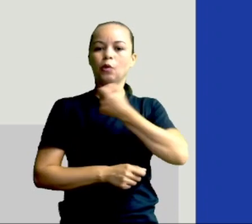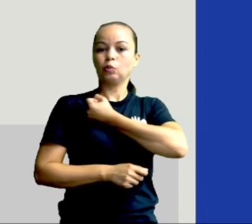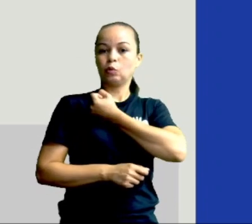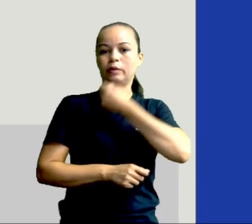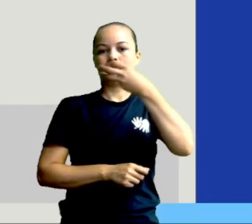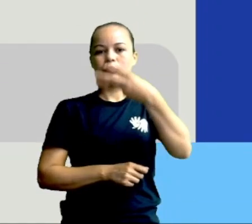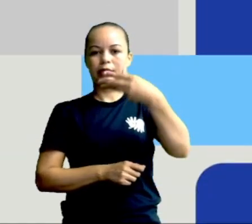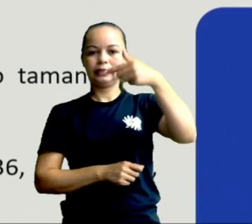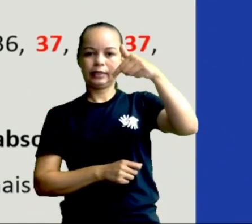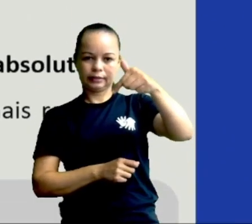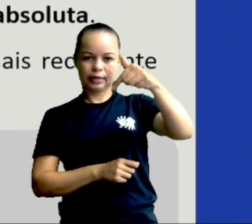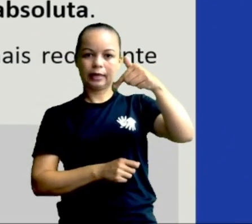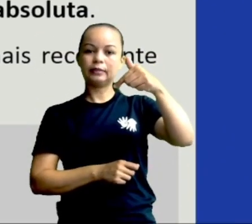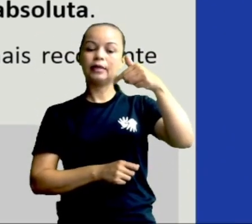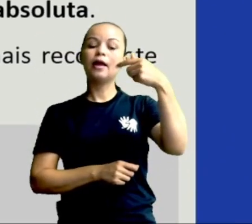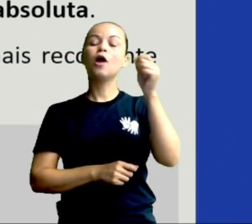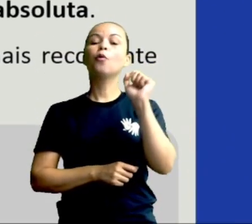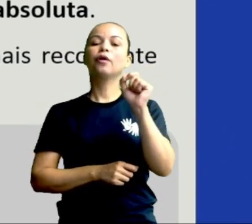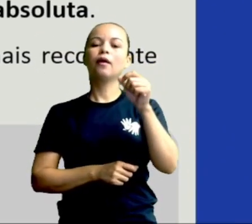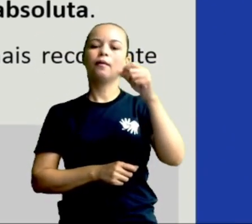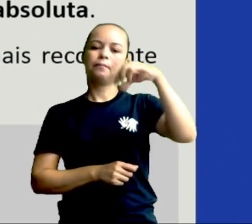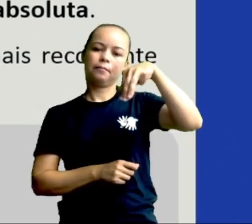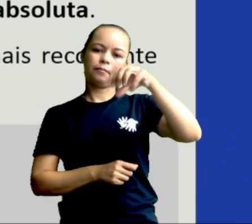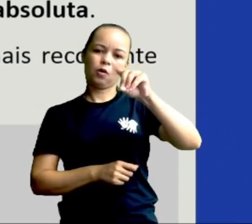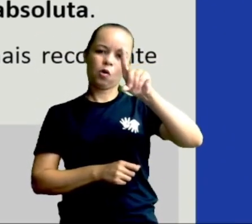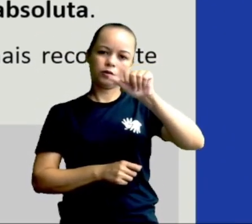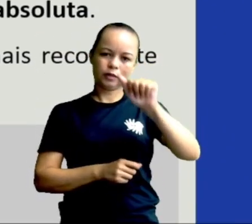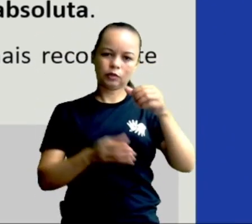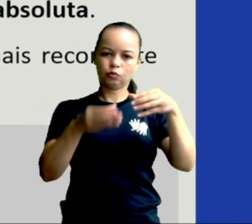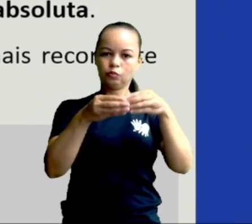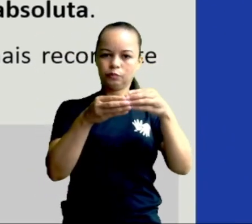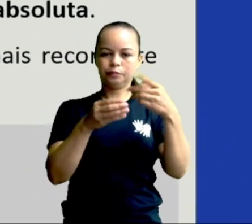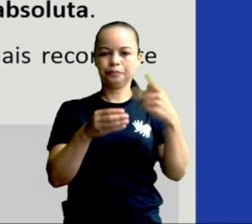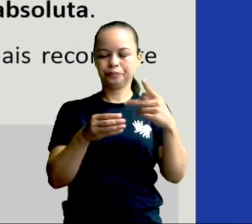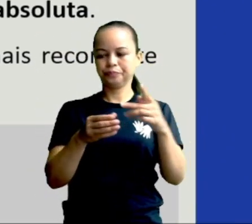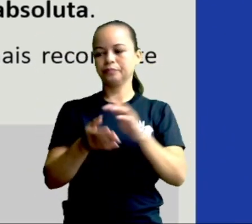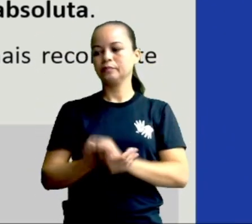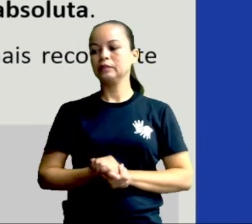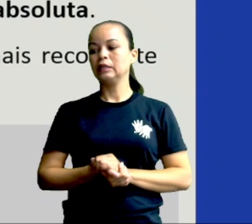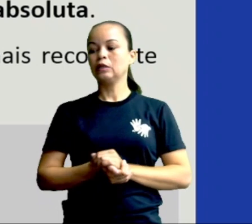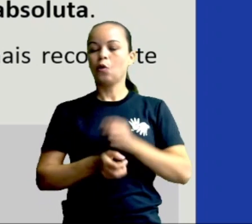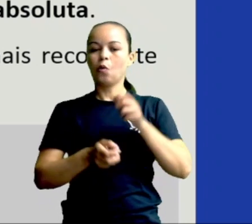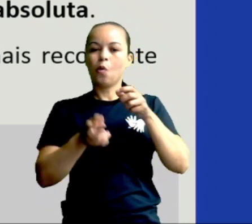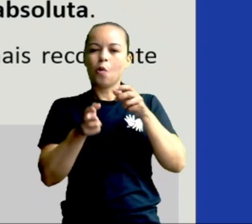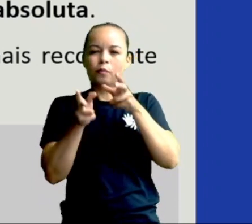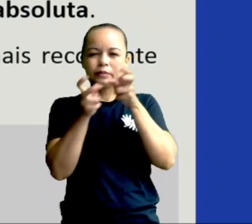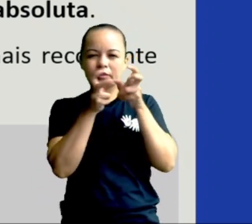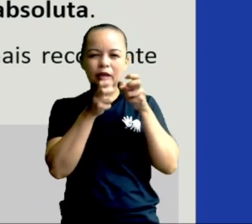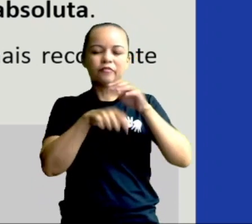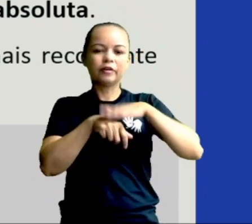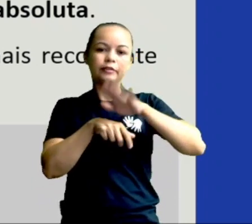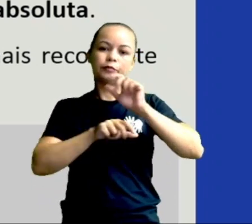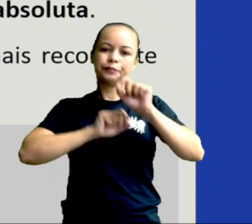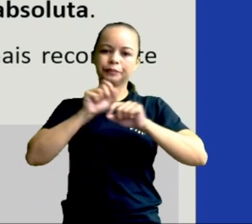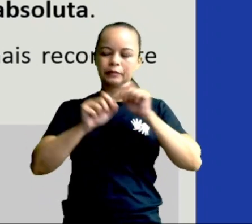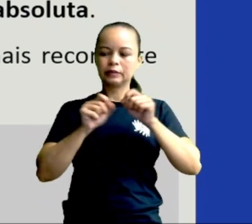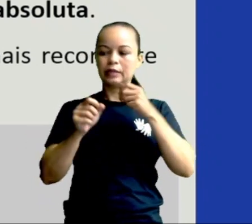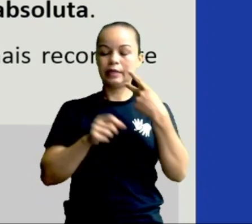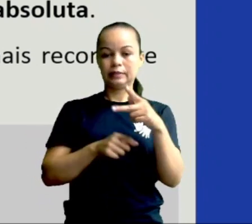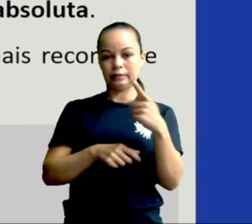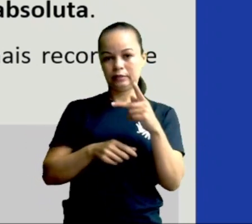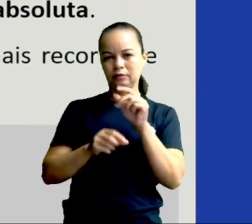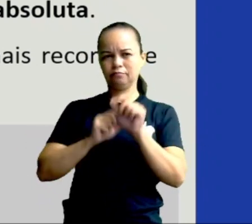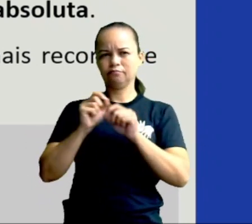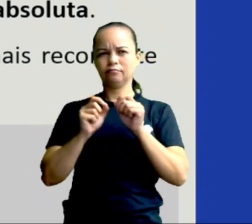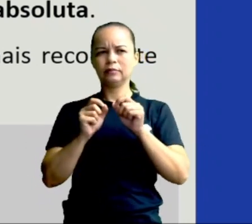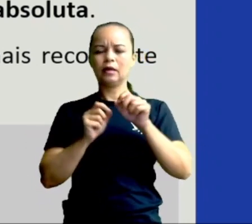a moda desse conjunto de dados. Tá? Então, analisando bem esses dados coletados, né, para ele ter